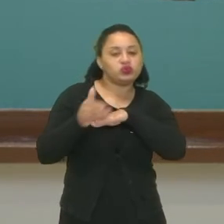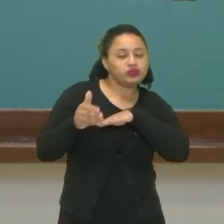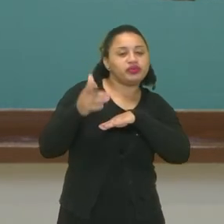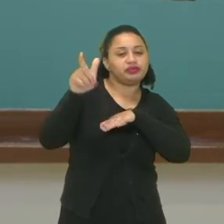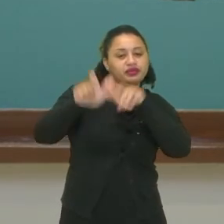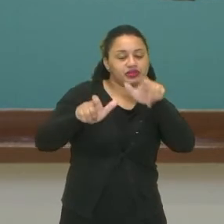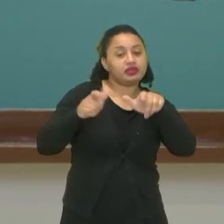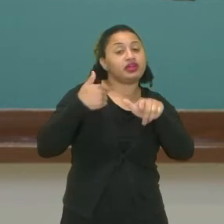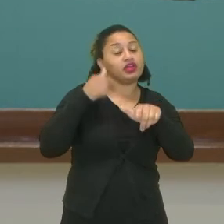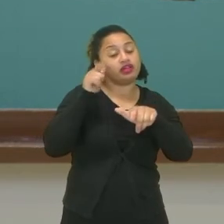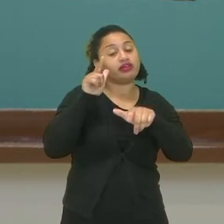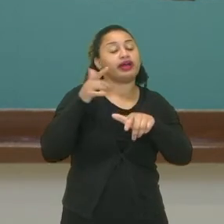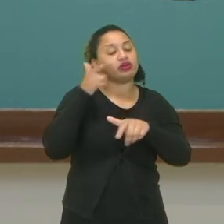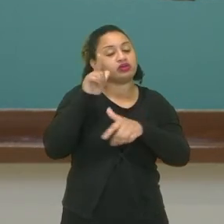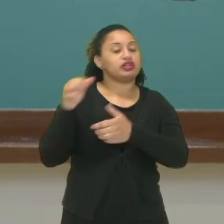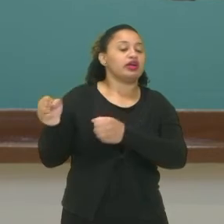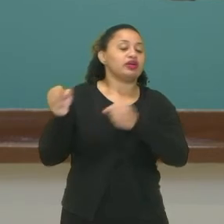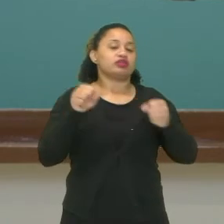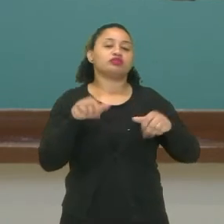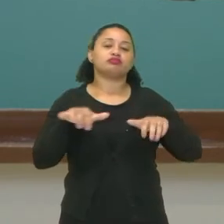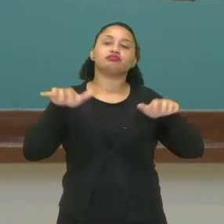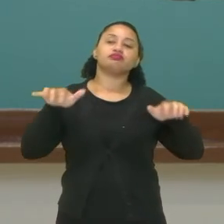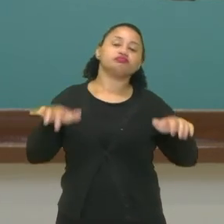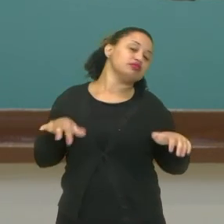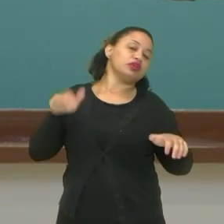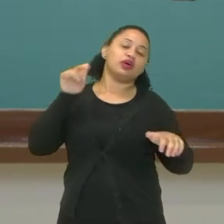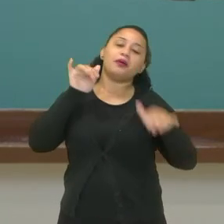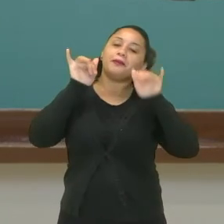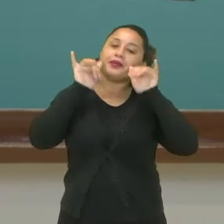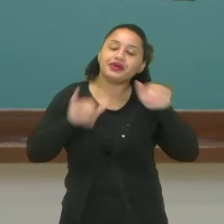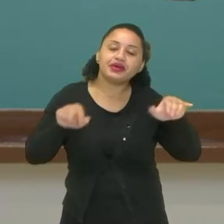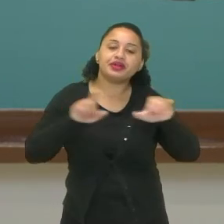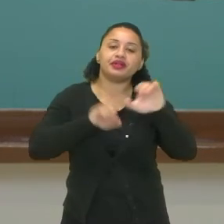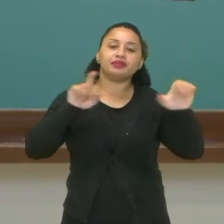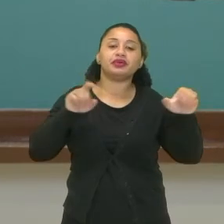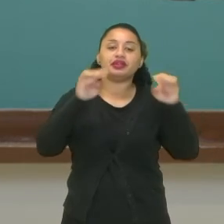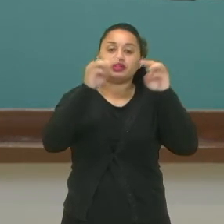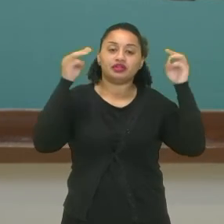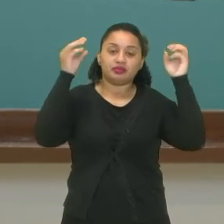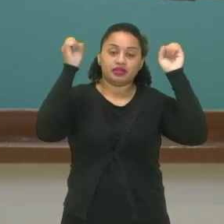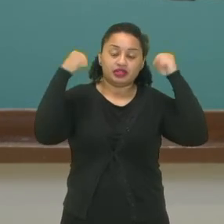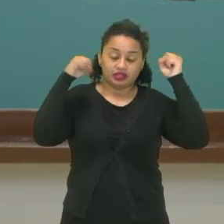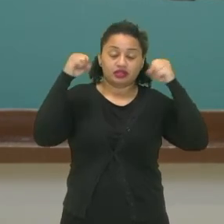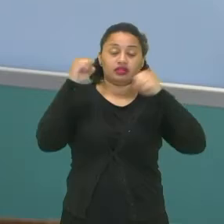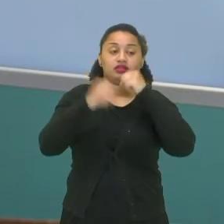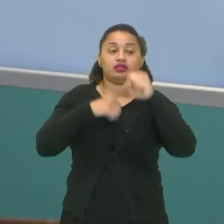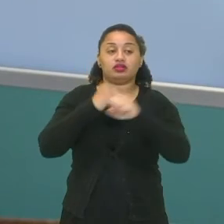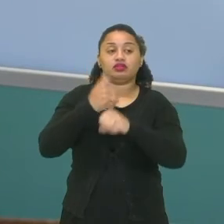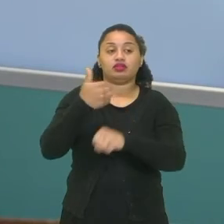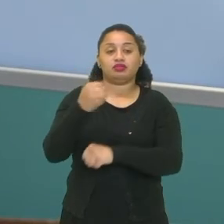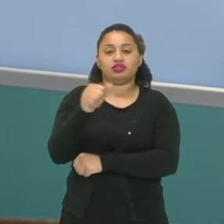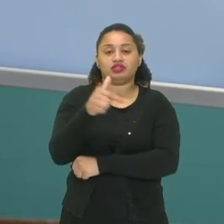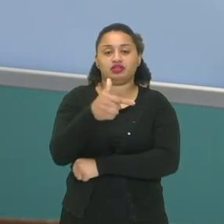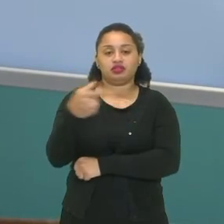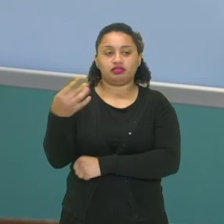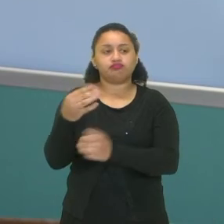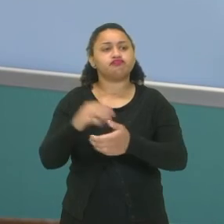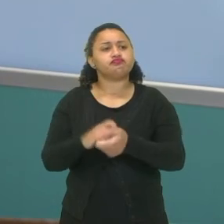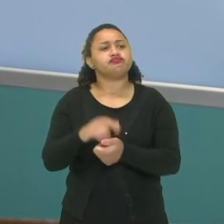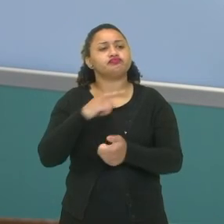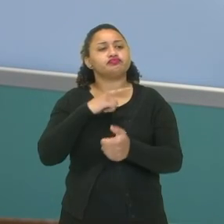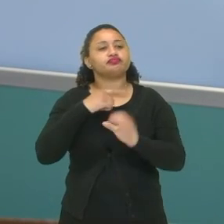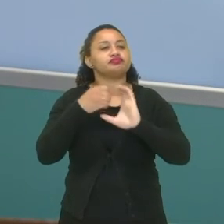vão tomar o poder e proclamar a independência do México em 1824. Né? E ele vai assumir uma